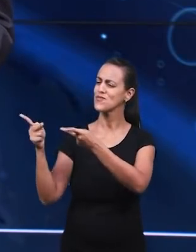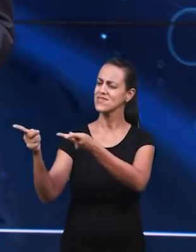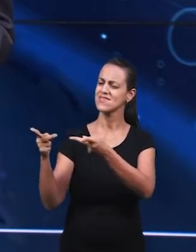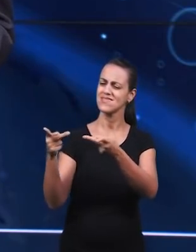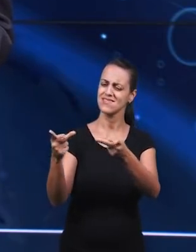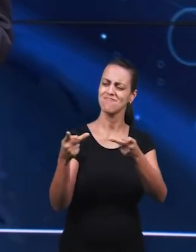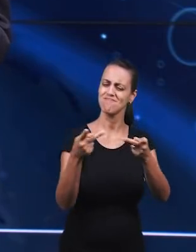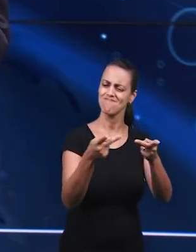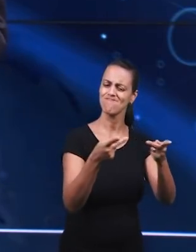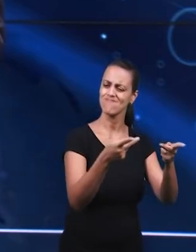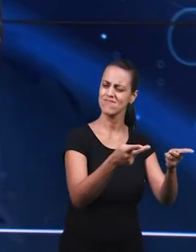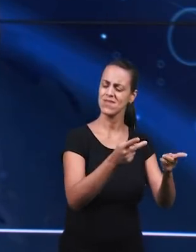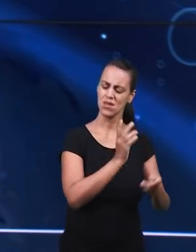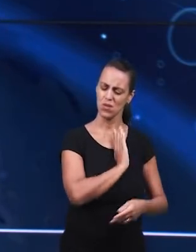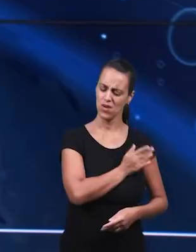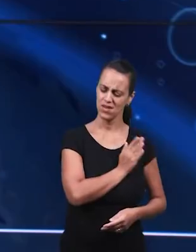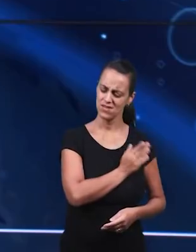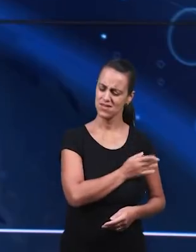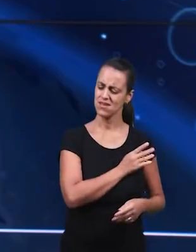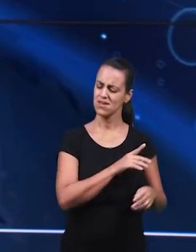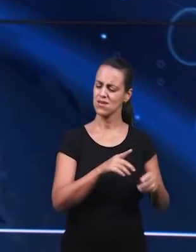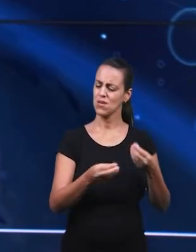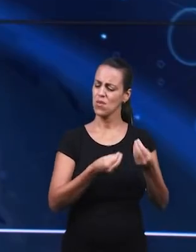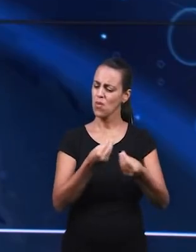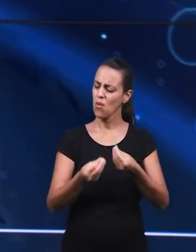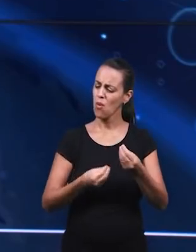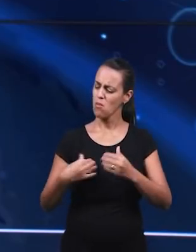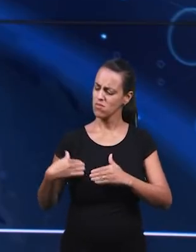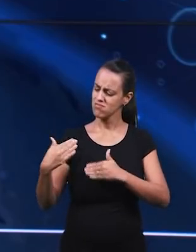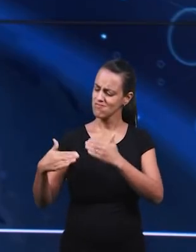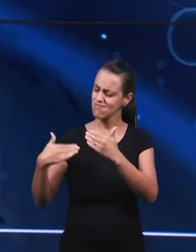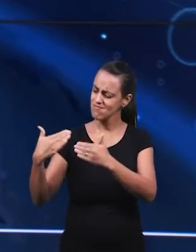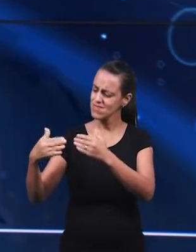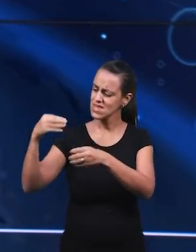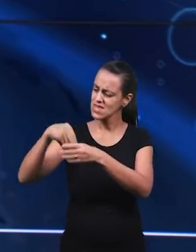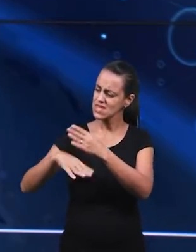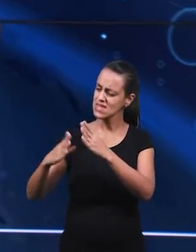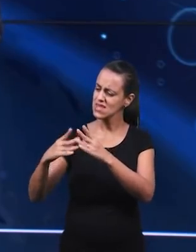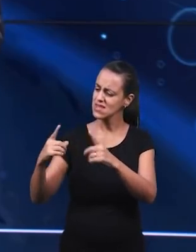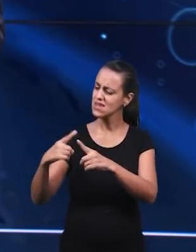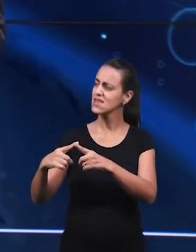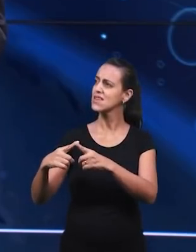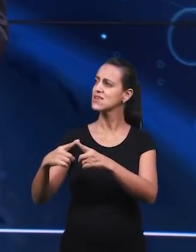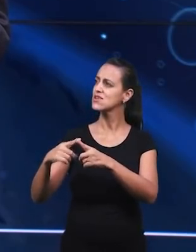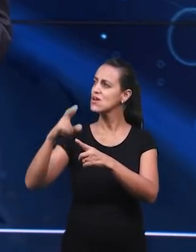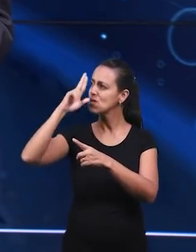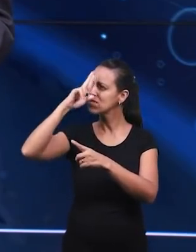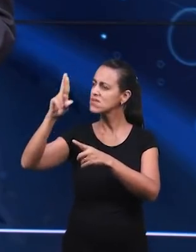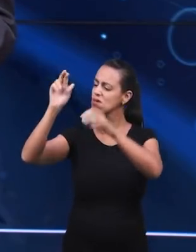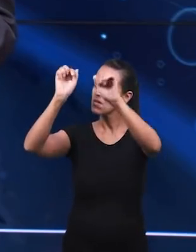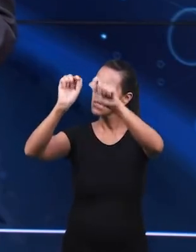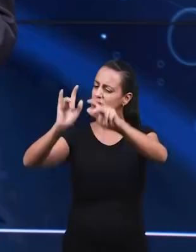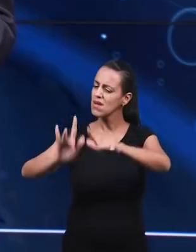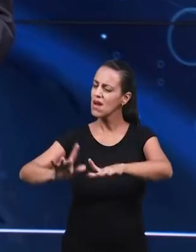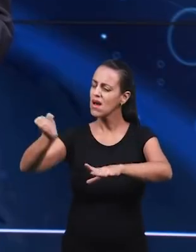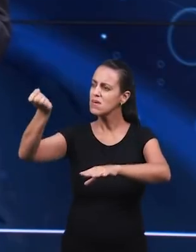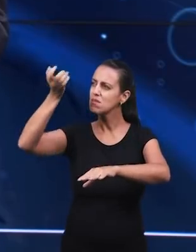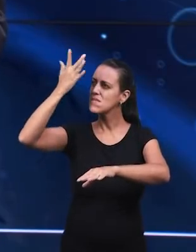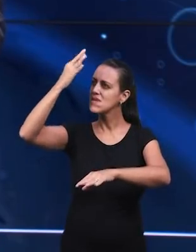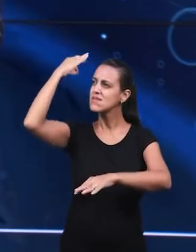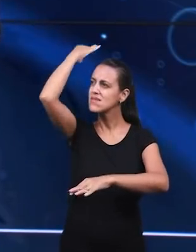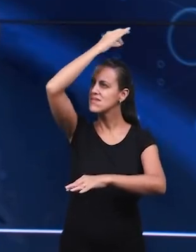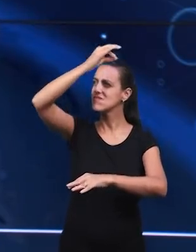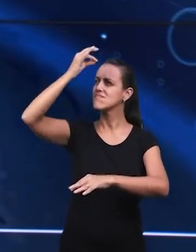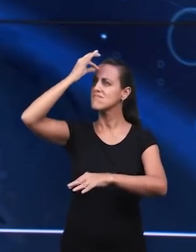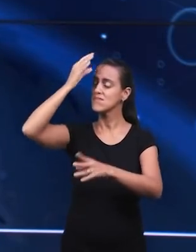visitado os corações, tem edificado as igrejas, tem alimentado o Teu povo nesta hora com a doutrina revelada pelo Teu Espírito